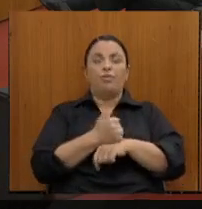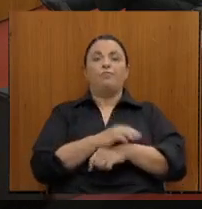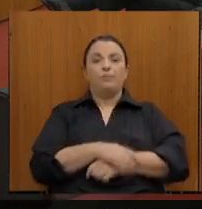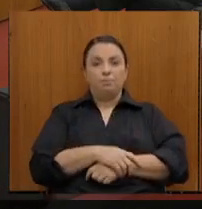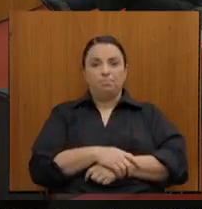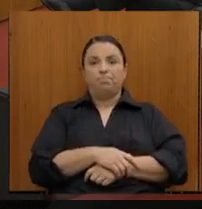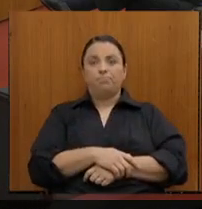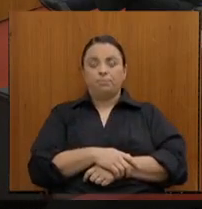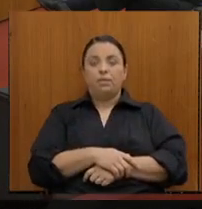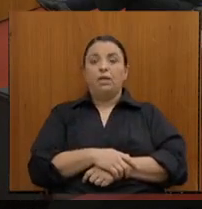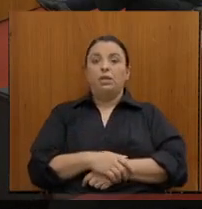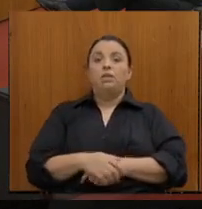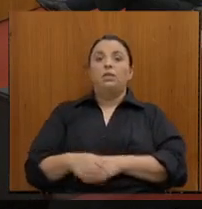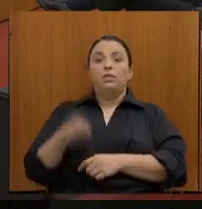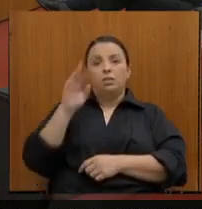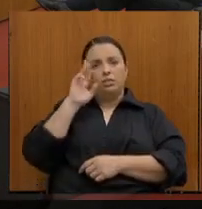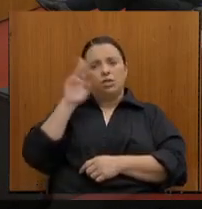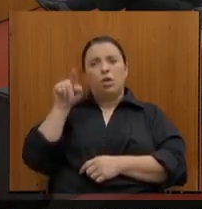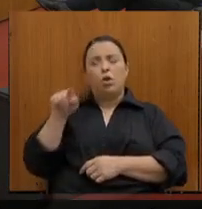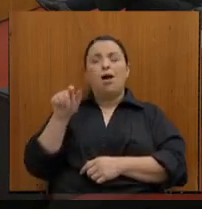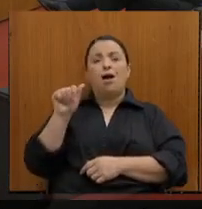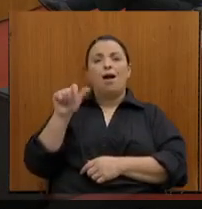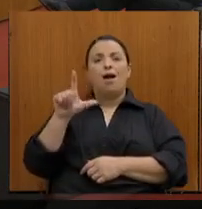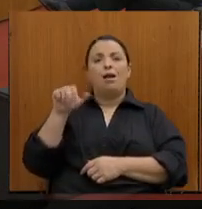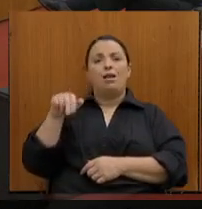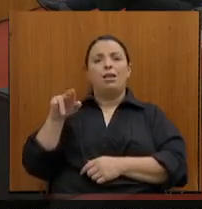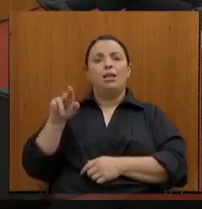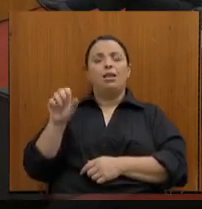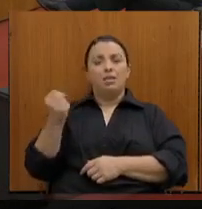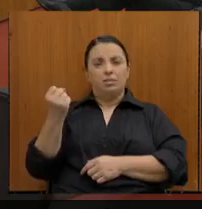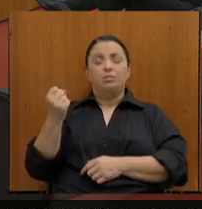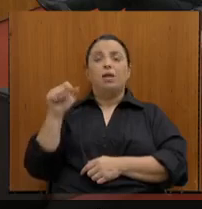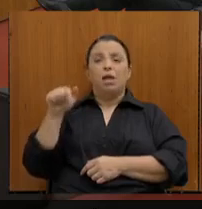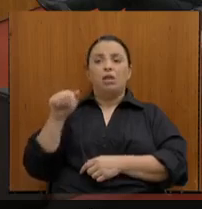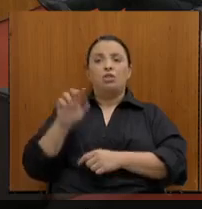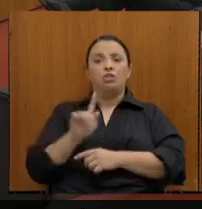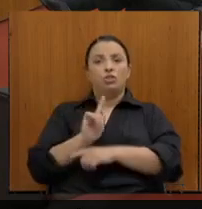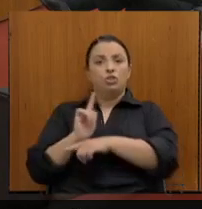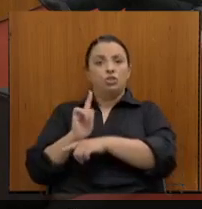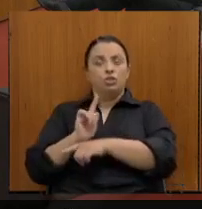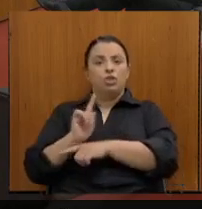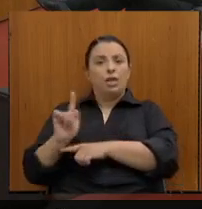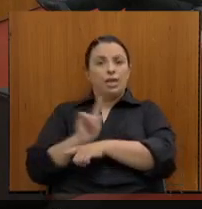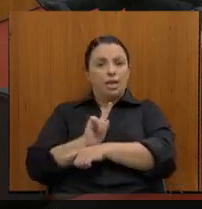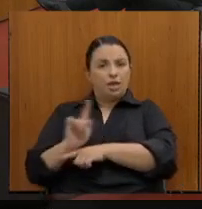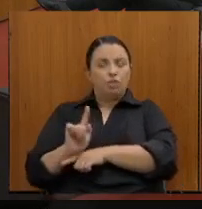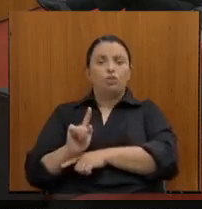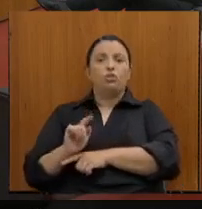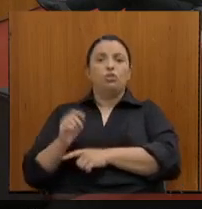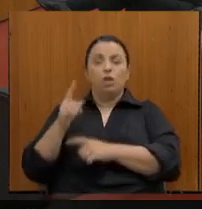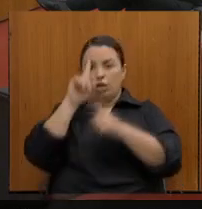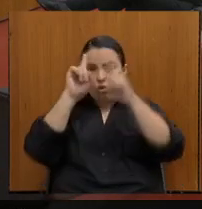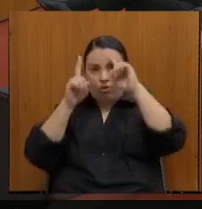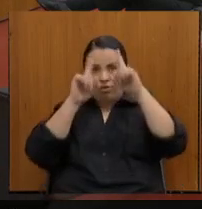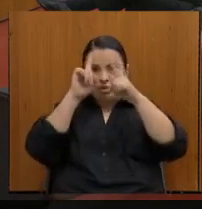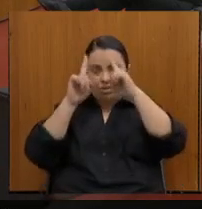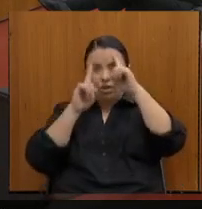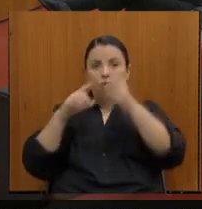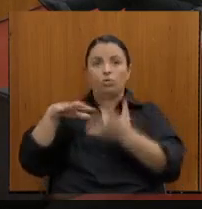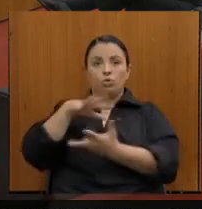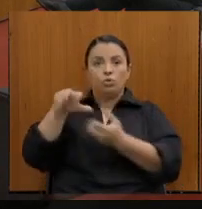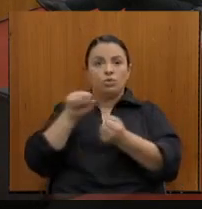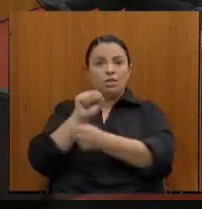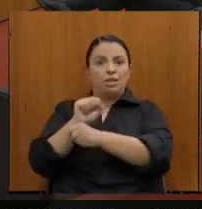Senhor asghar pinkowski gerente de inovação e sustentabilidade da Câmara de Comércio